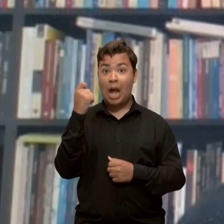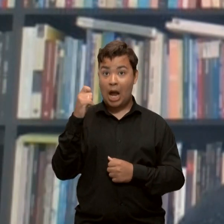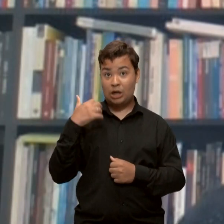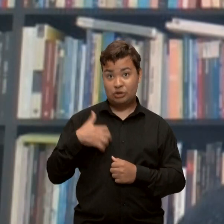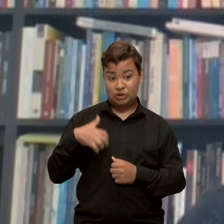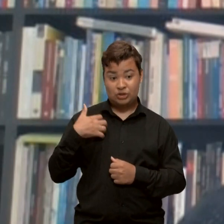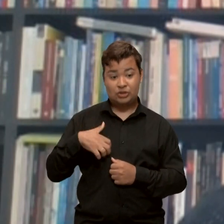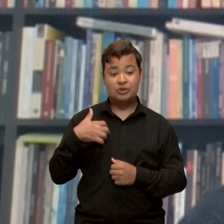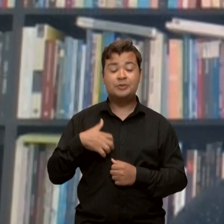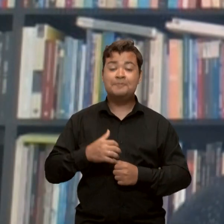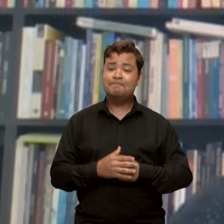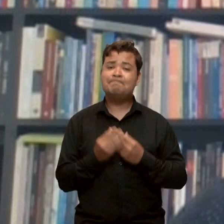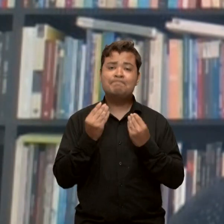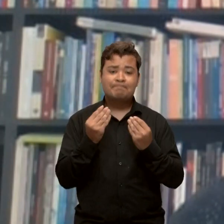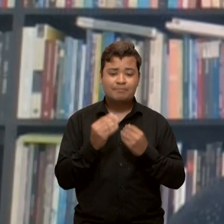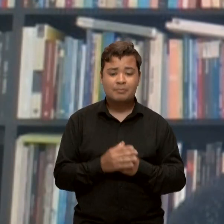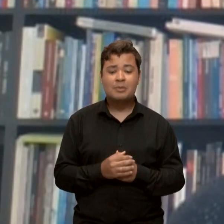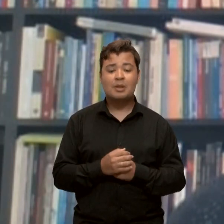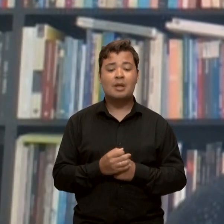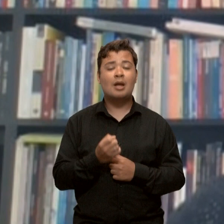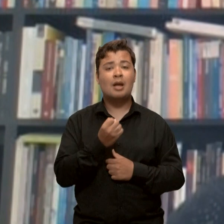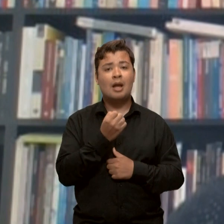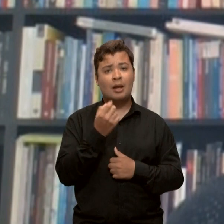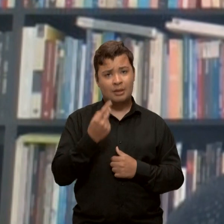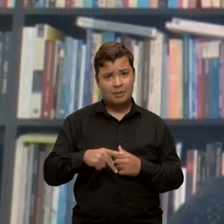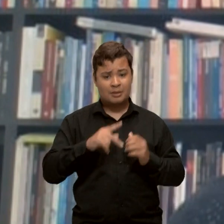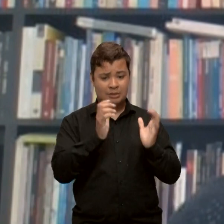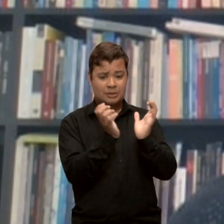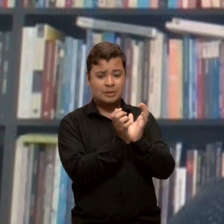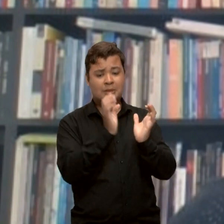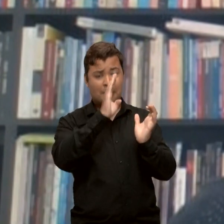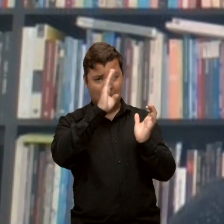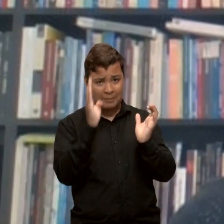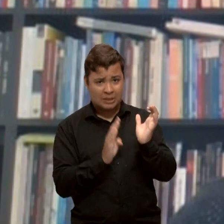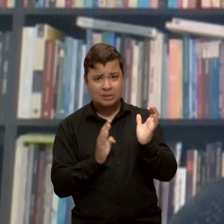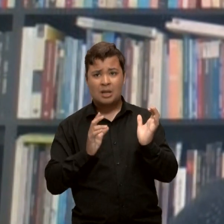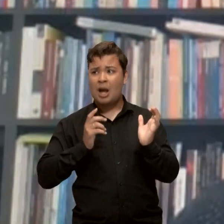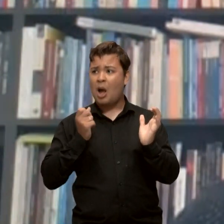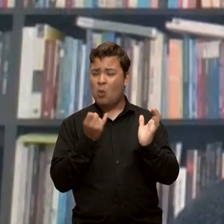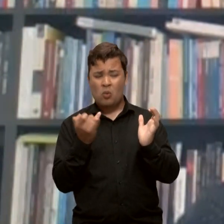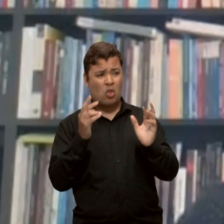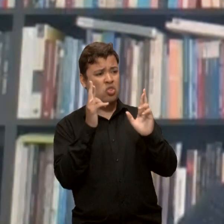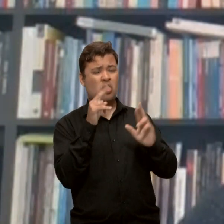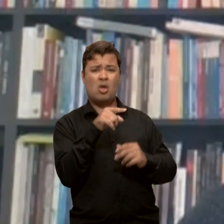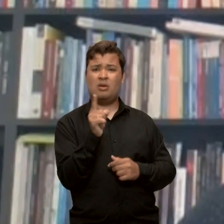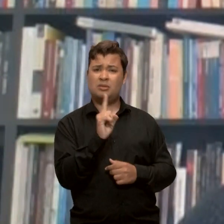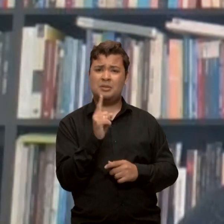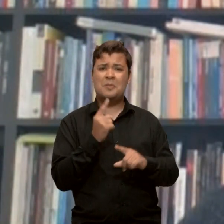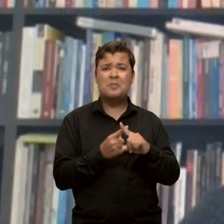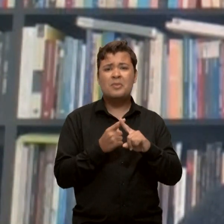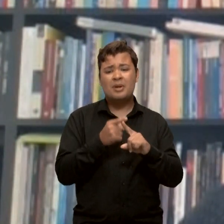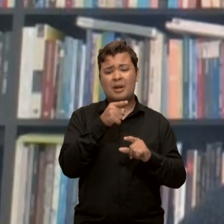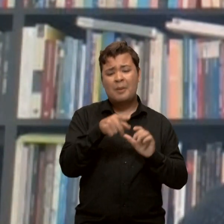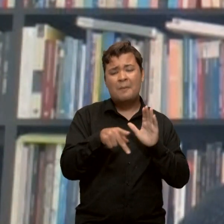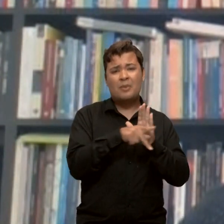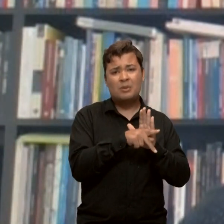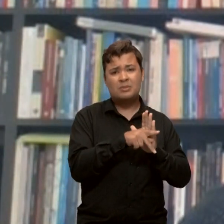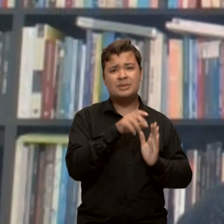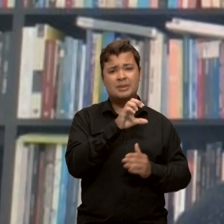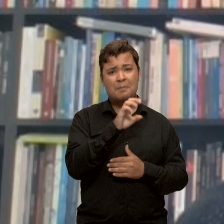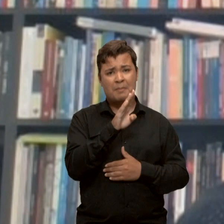torcem contra a seleção do Brasil, porque de fato não é a seleção do Brasil, é a seleção da CBF, e tem todas aquelas denúncias de